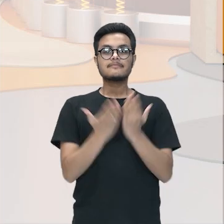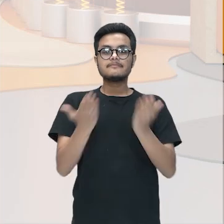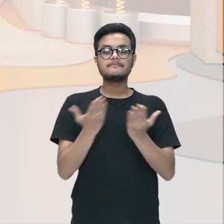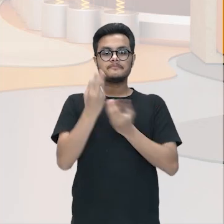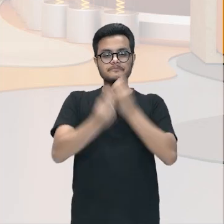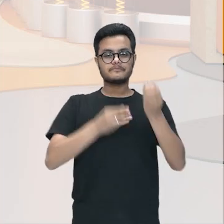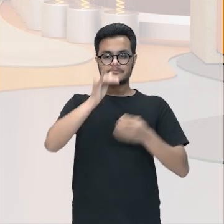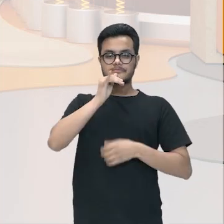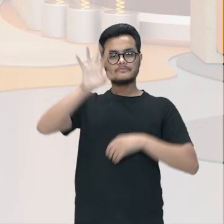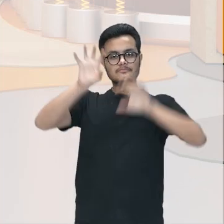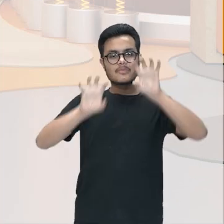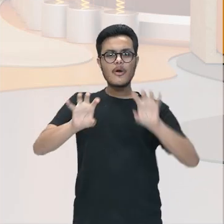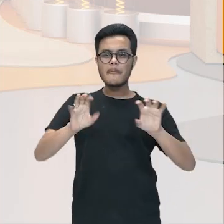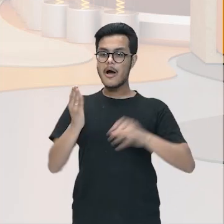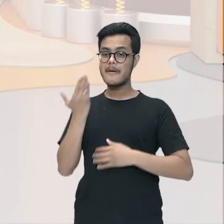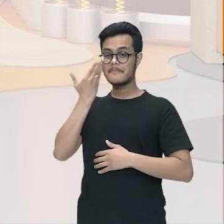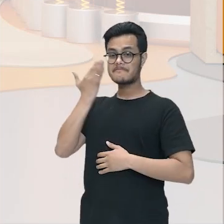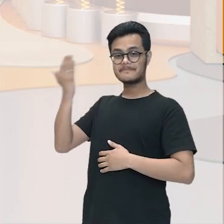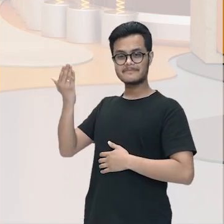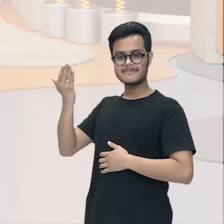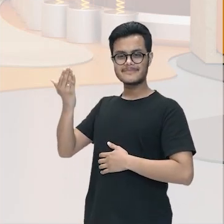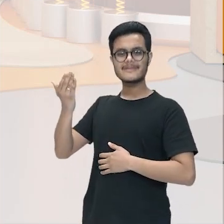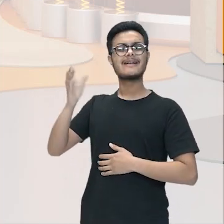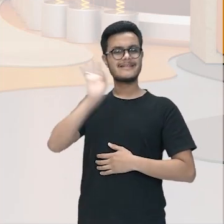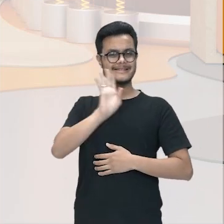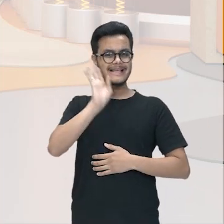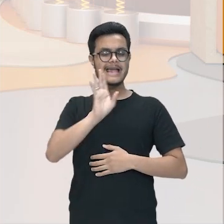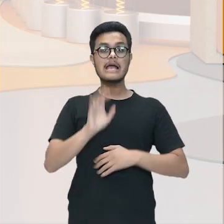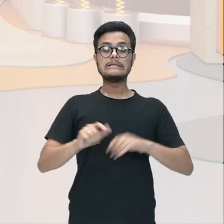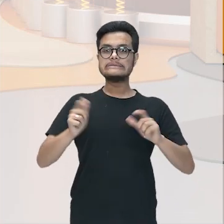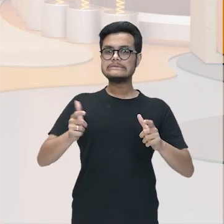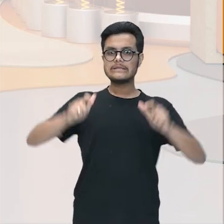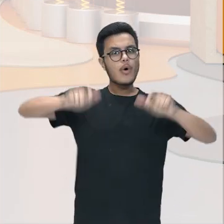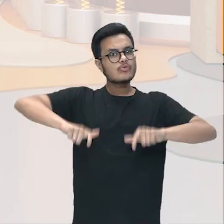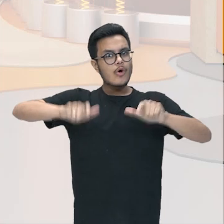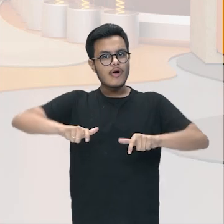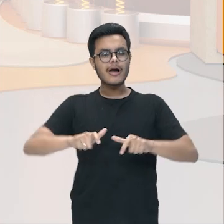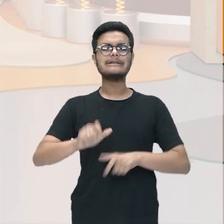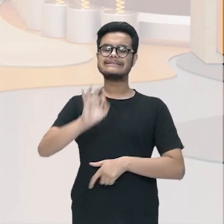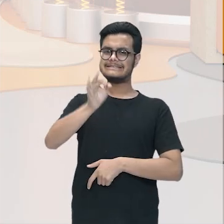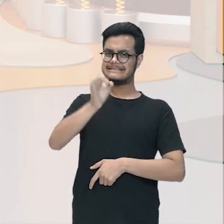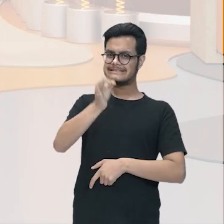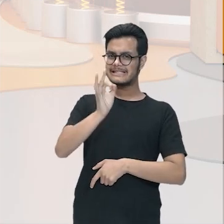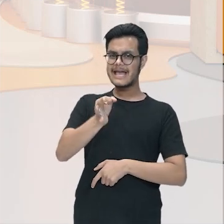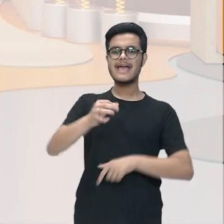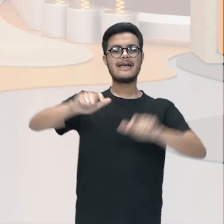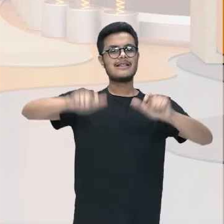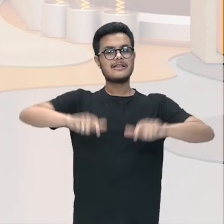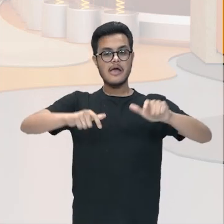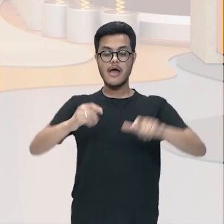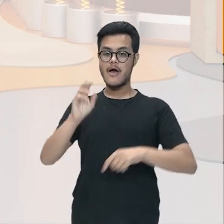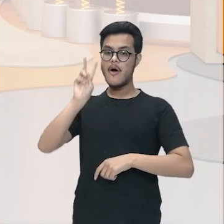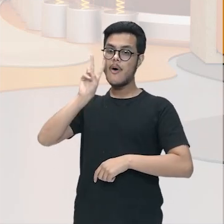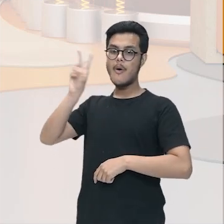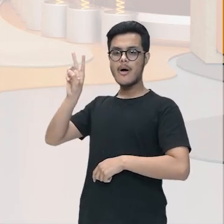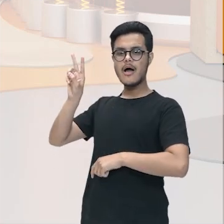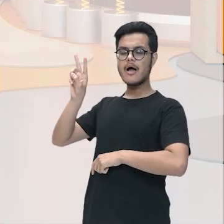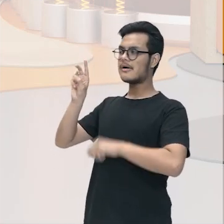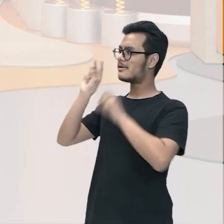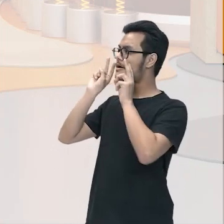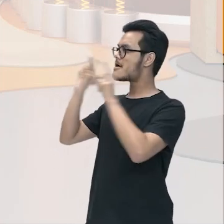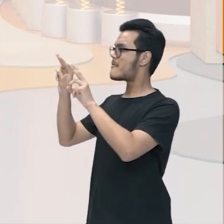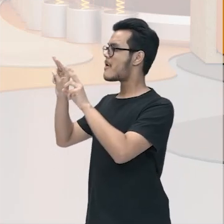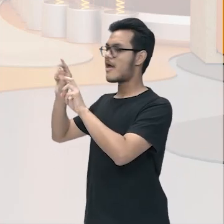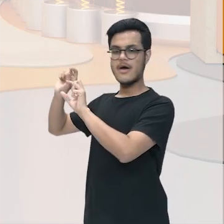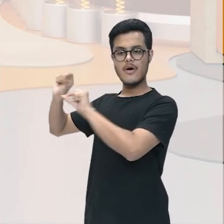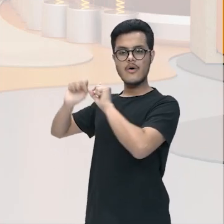o mapinha aqui, então, a gente está vendo, essa região, exatamente aqui onde vocês estão observando comigo no